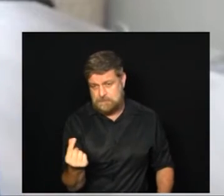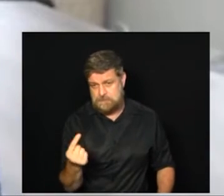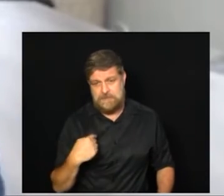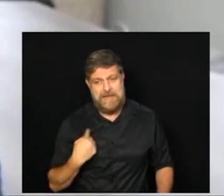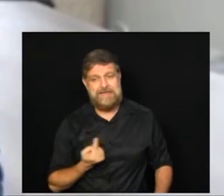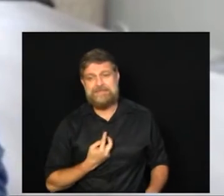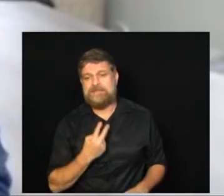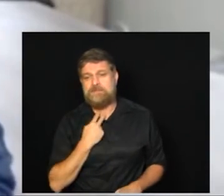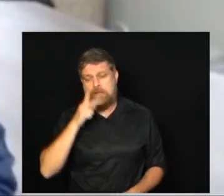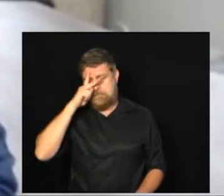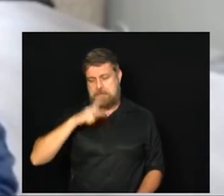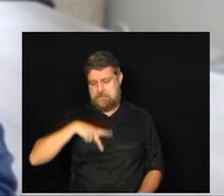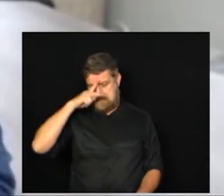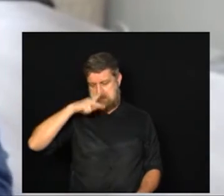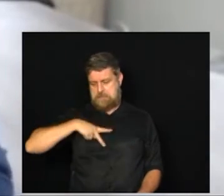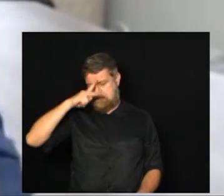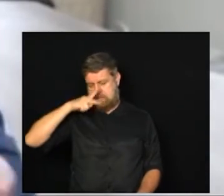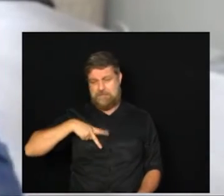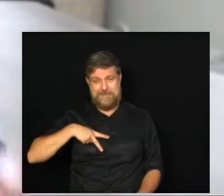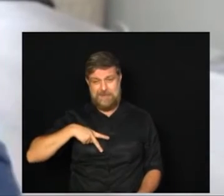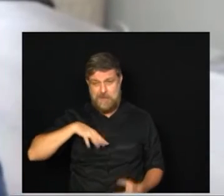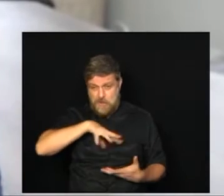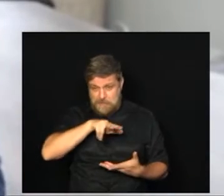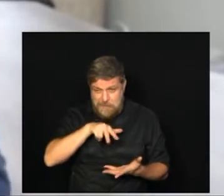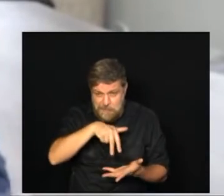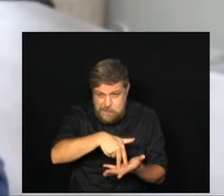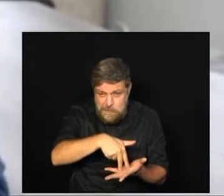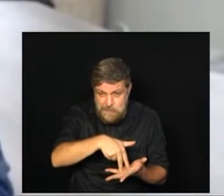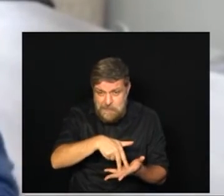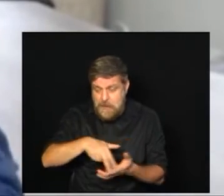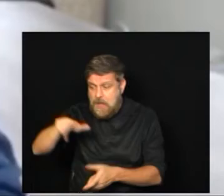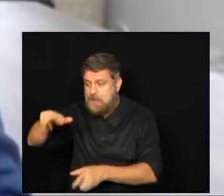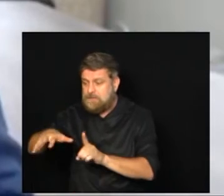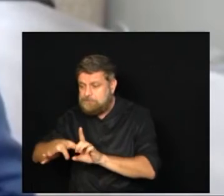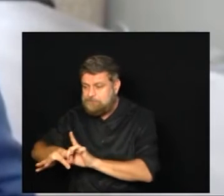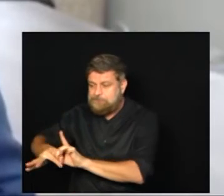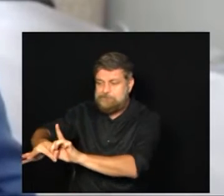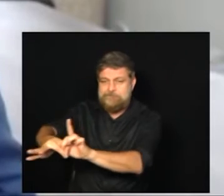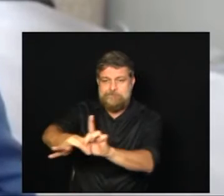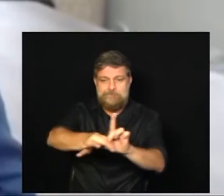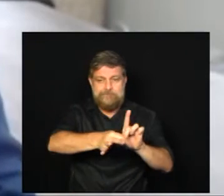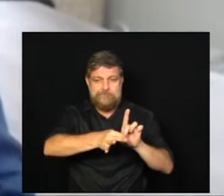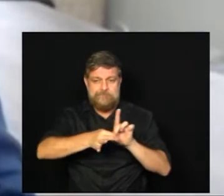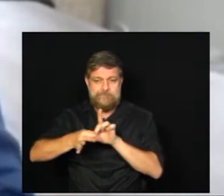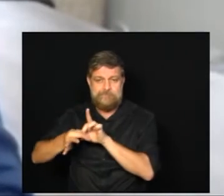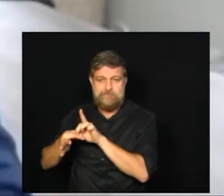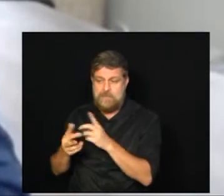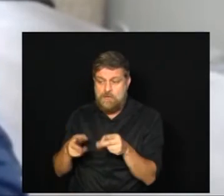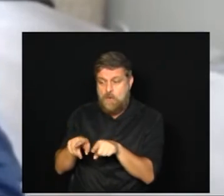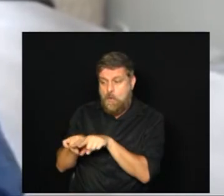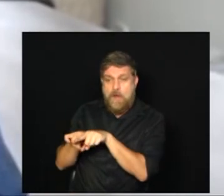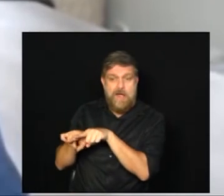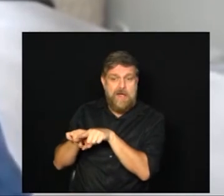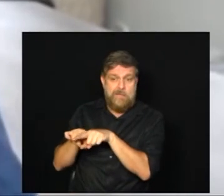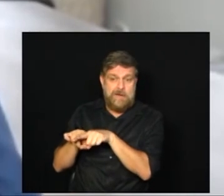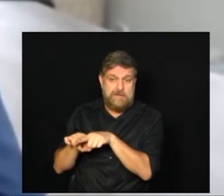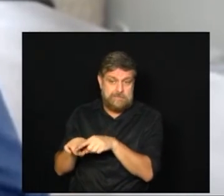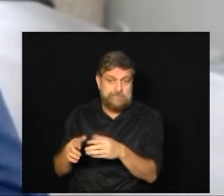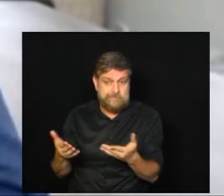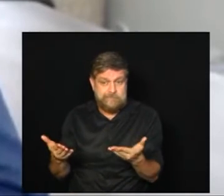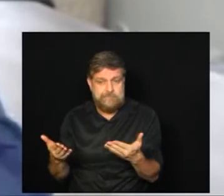assunto, Thiago, que eu queria abordar com você, para o país poder crescer, eu acho importante, né,